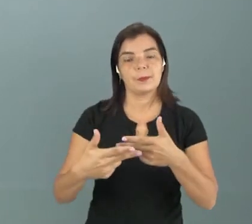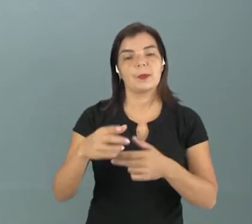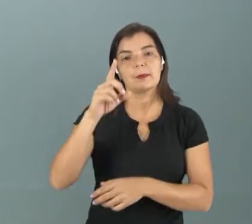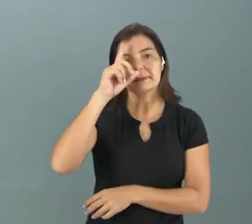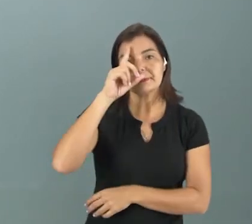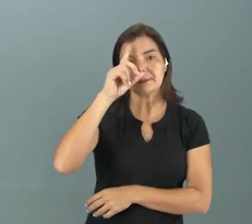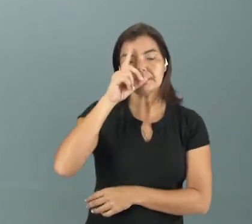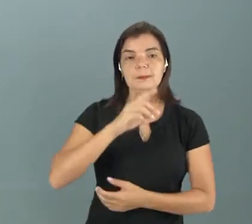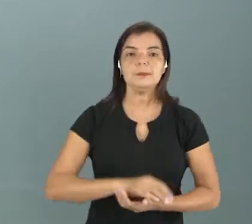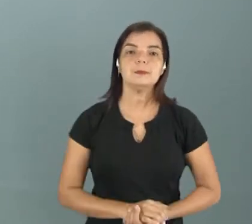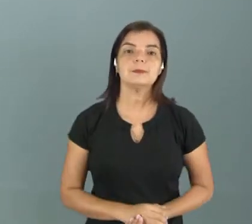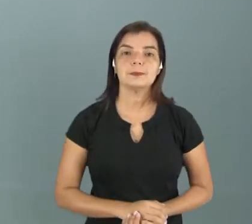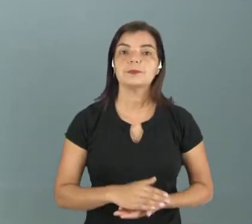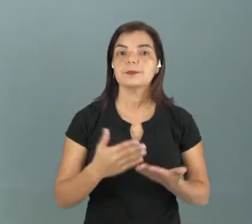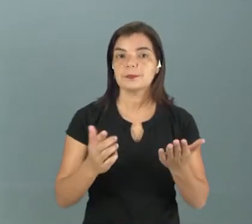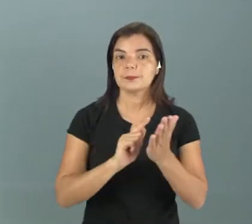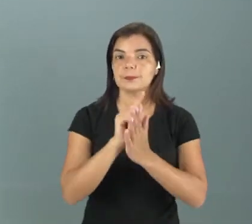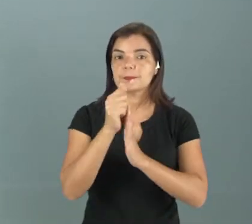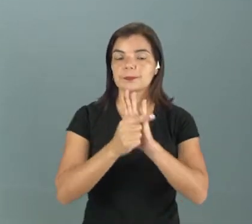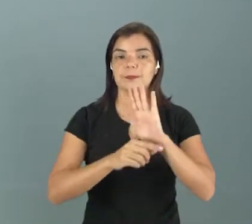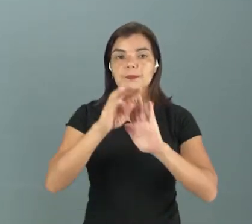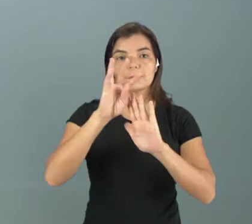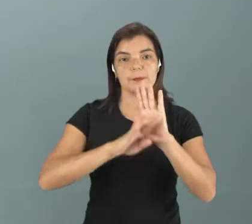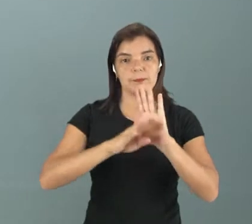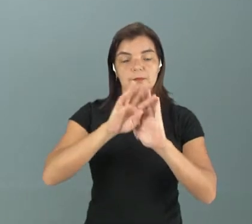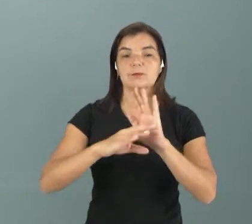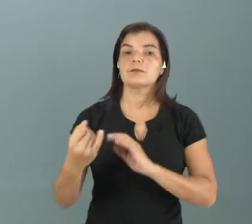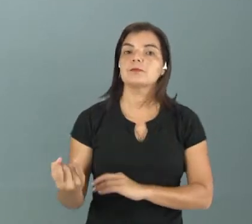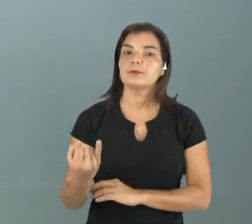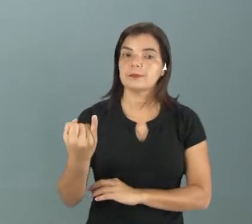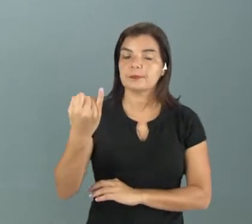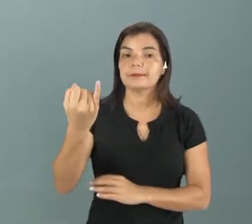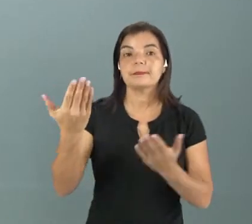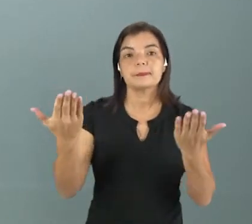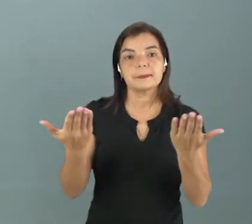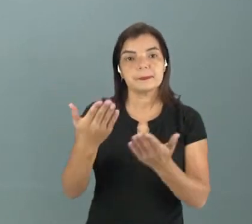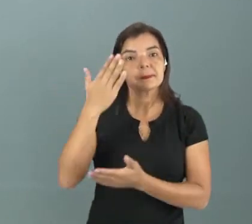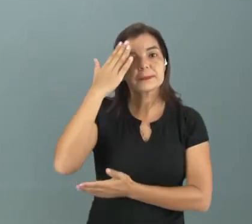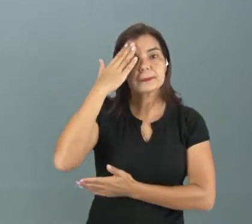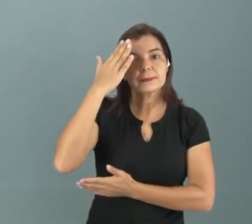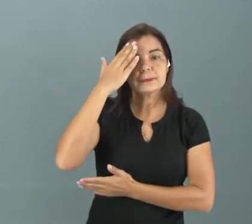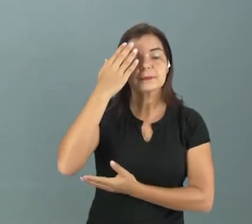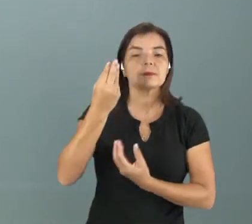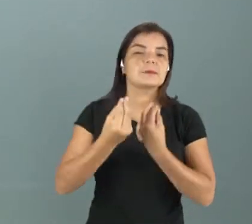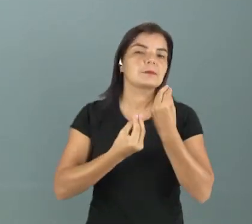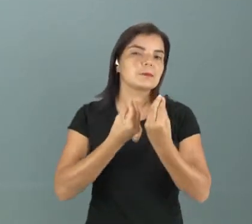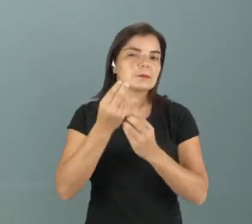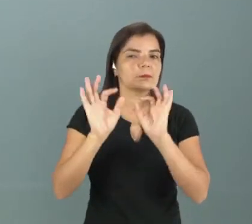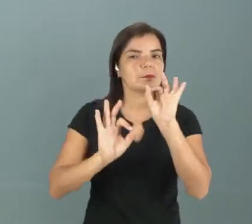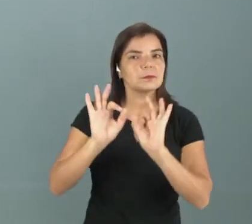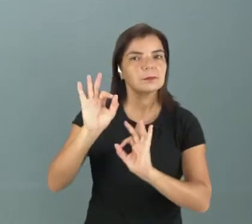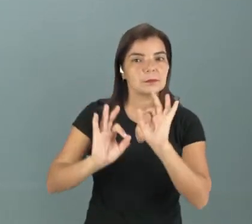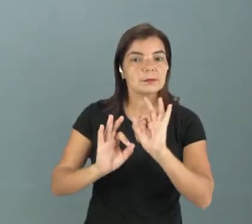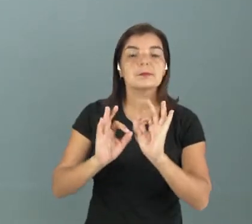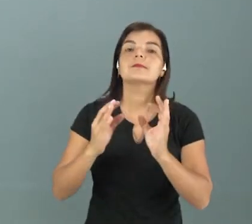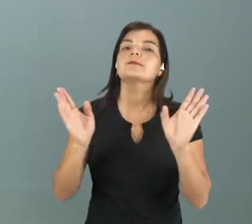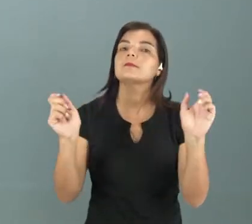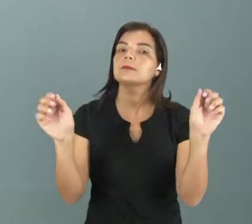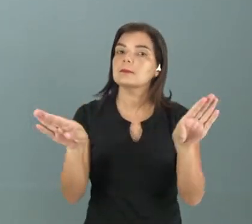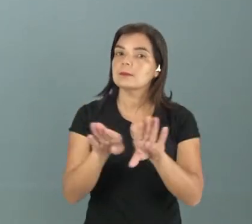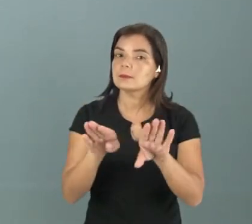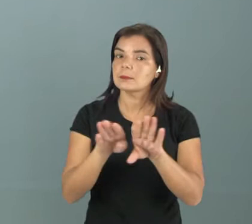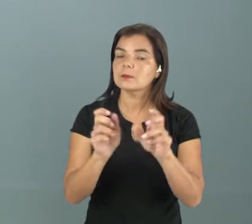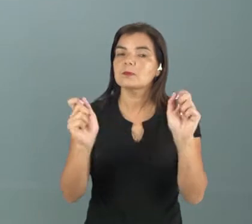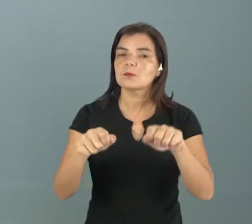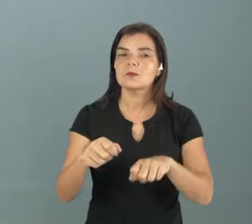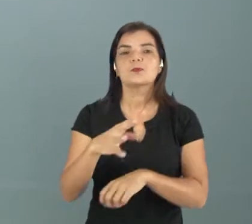dia a dia. Então, esse gênero textual, ele é de grande importância e hoje a gente vai compreender como ele é formado e como a gente pode trabalhar